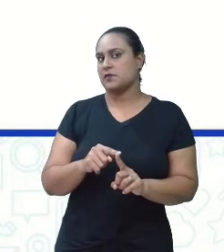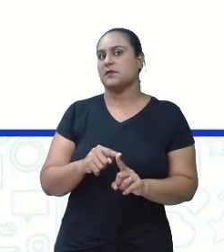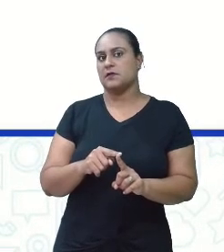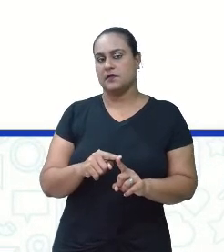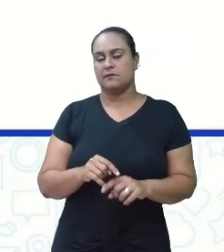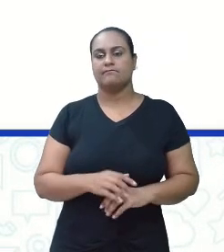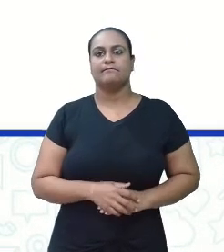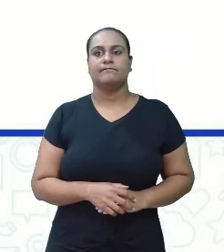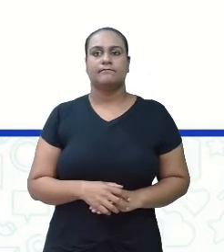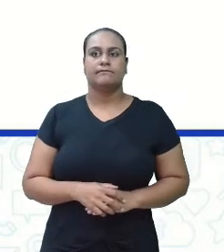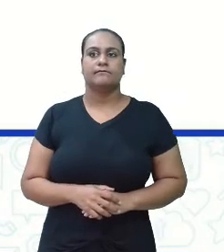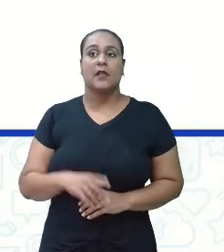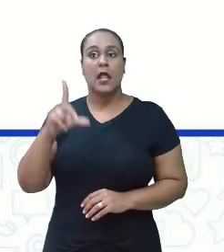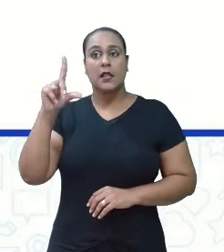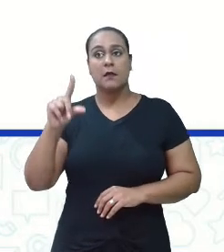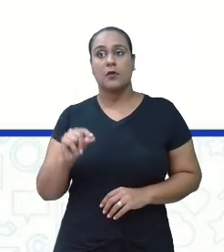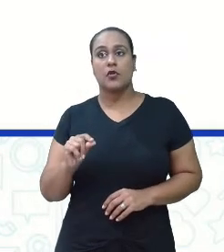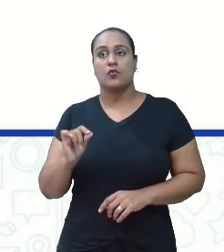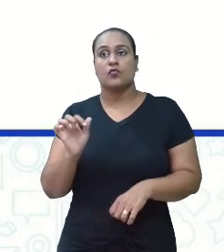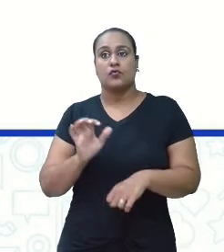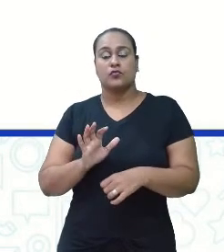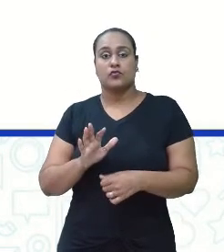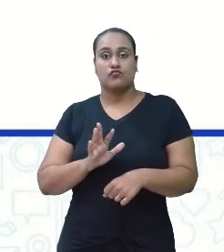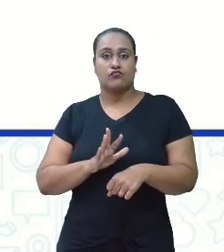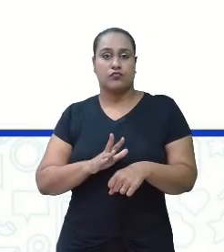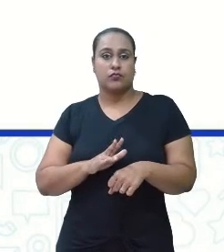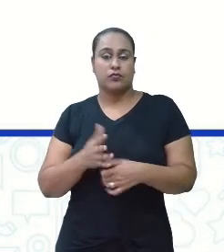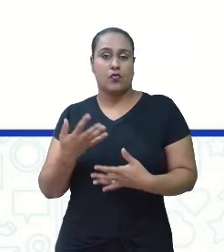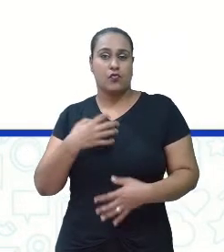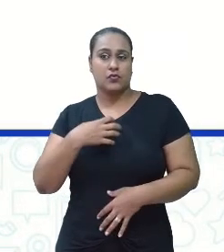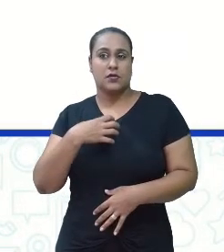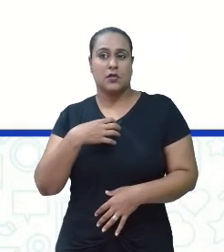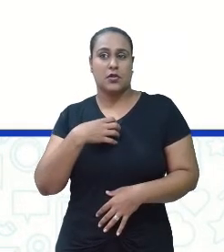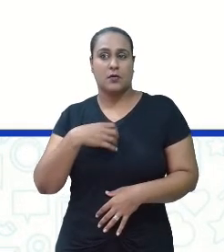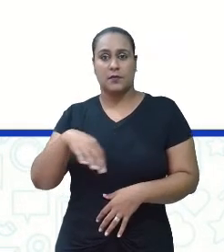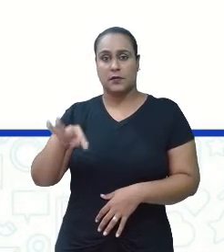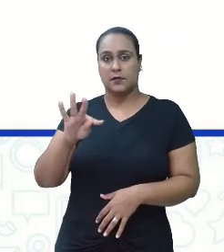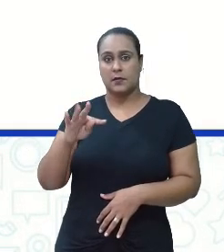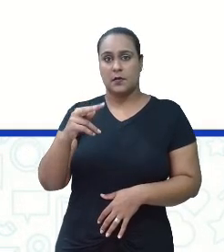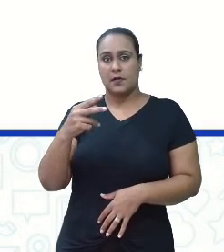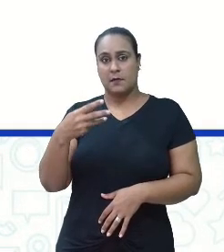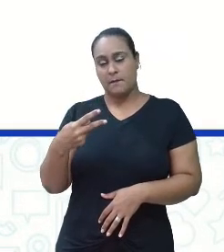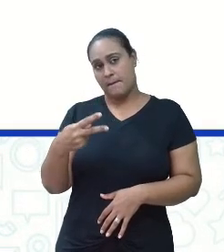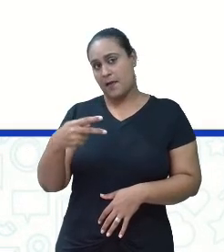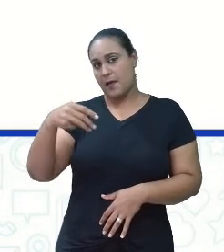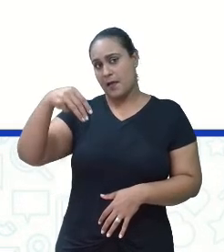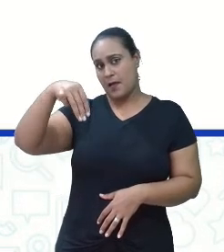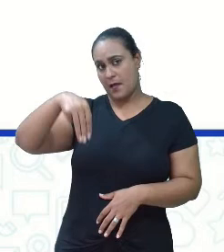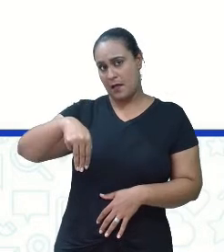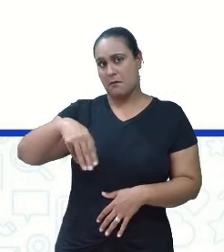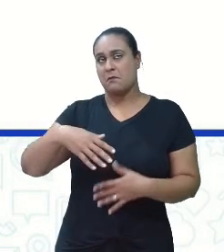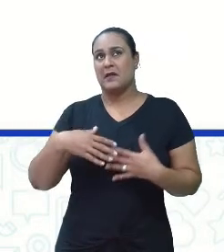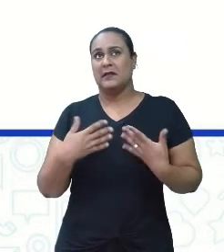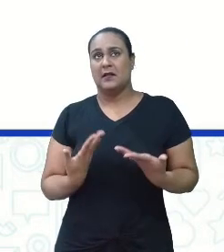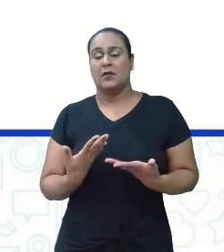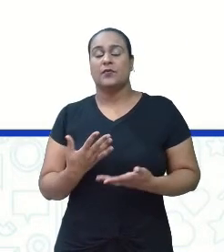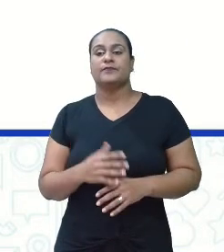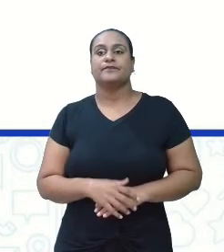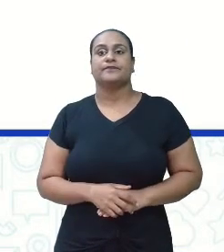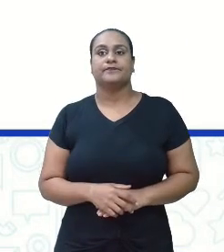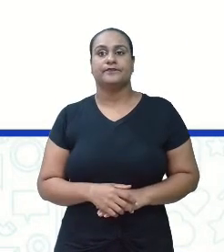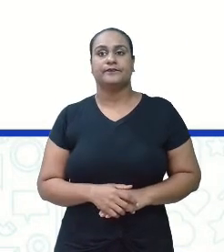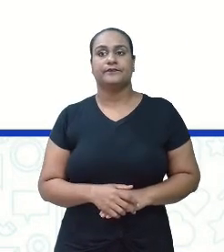está tomando. Ela diminui os sintomas de TPM. O TPM quer dizer tensão pré-menstrual, que a mulher tem